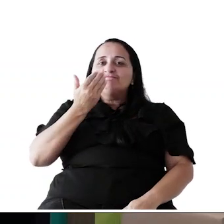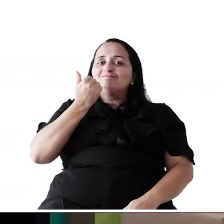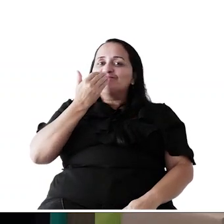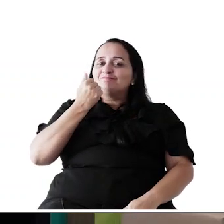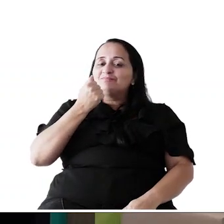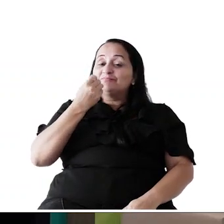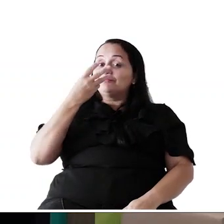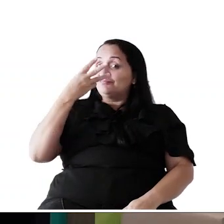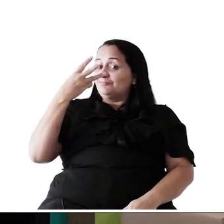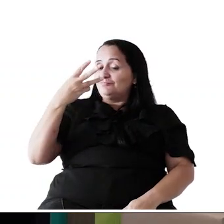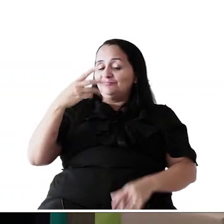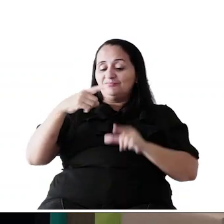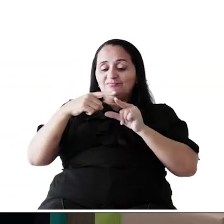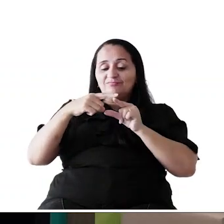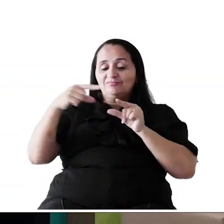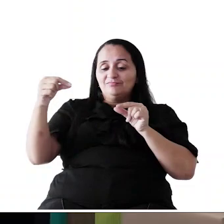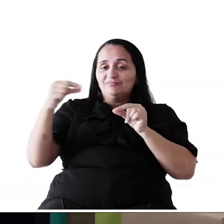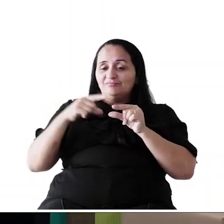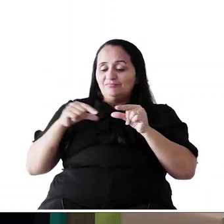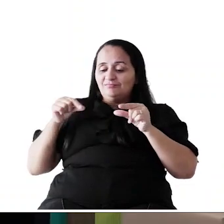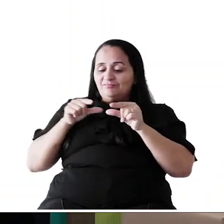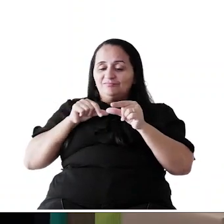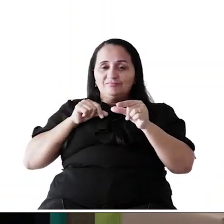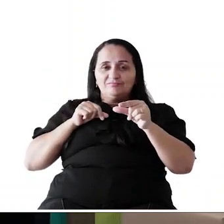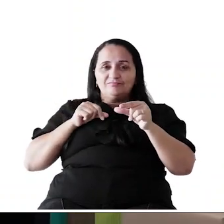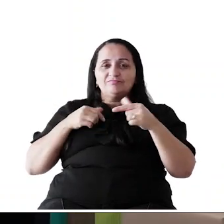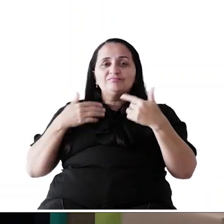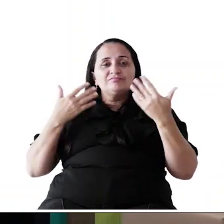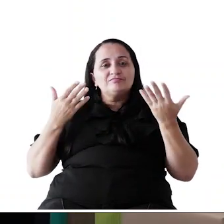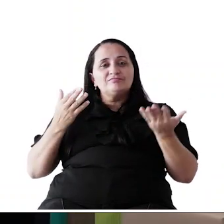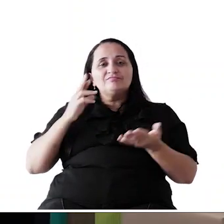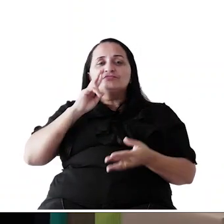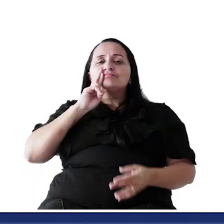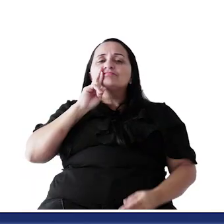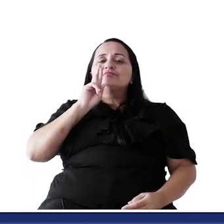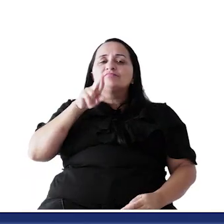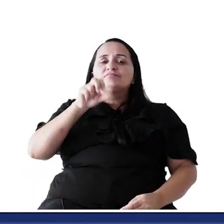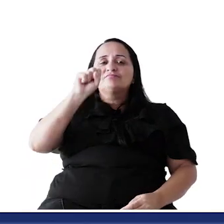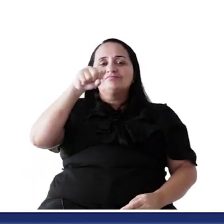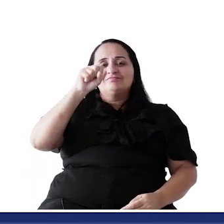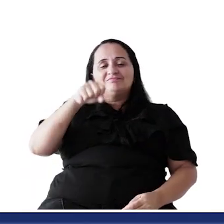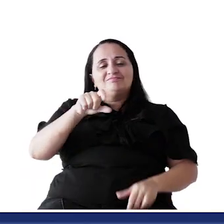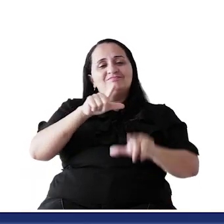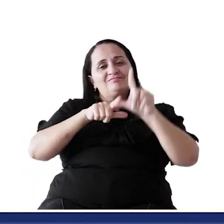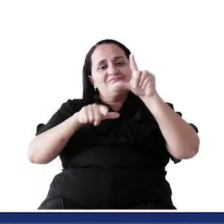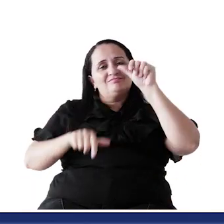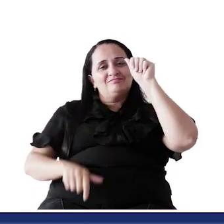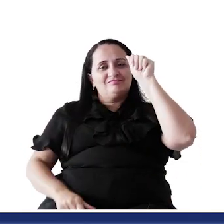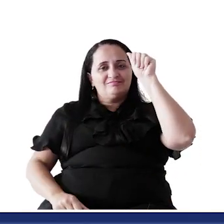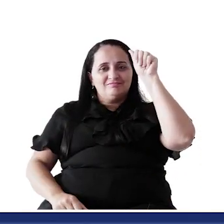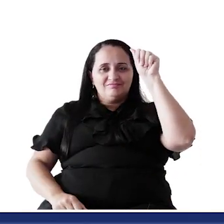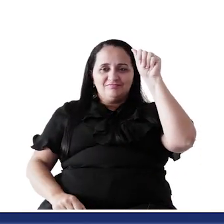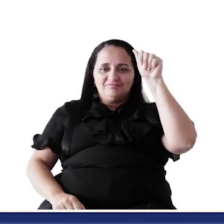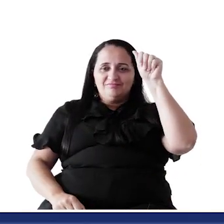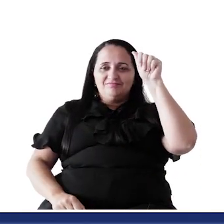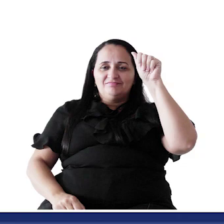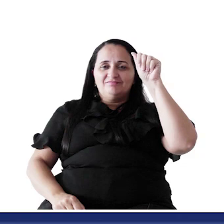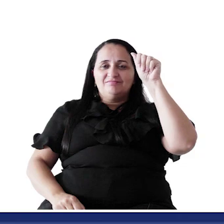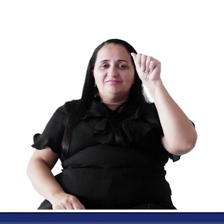todo. Certo? Então, nós encontramos essa resposta ali no quadro? Sim. Letra A.